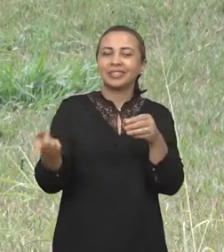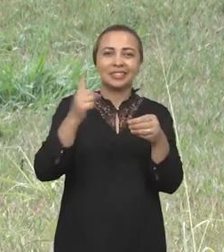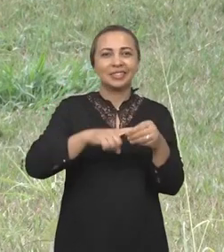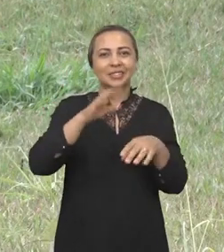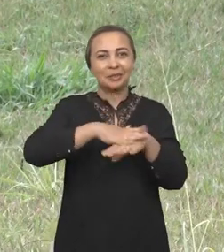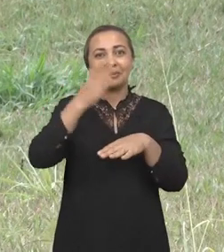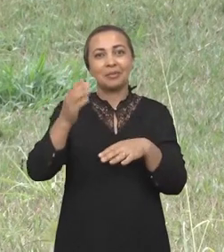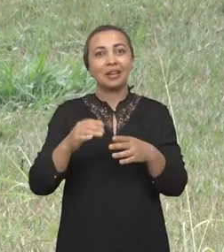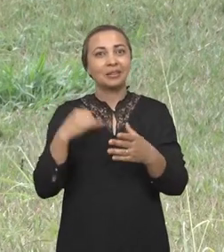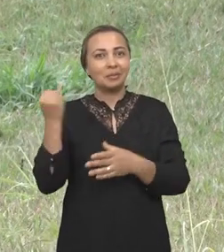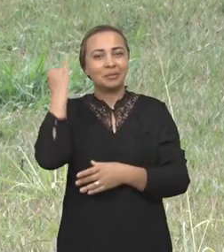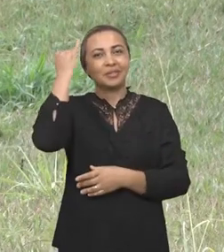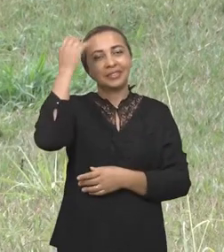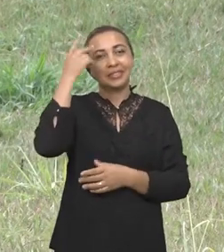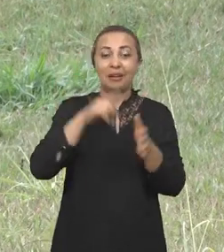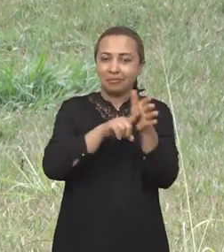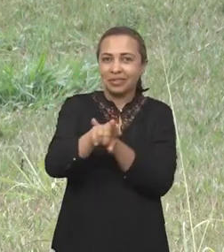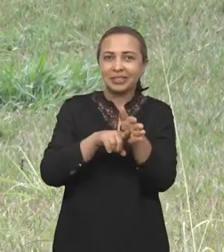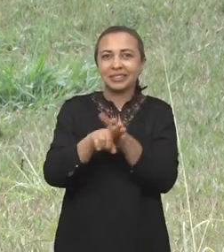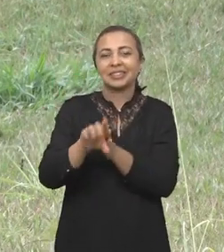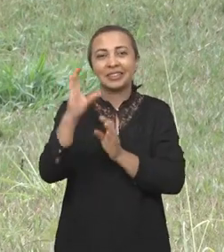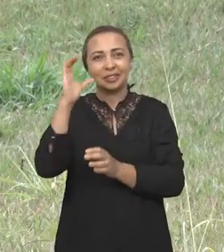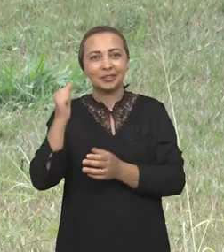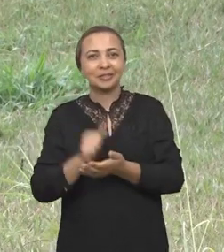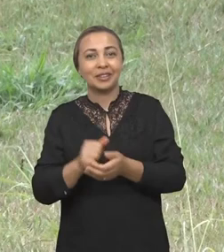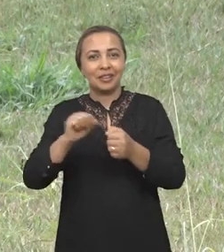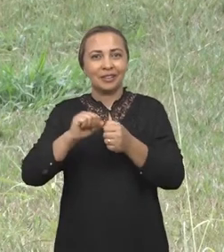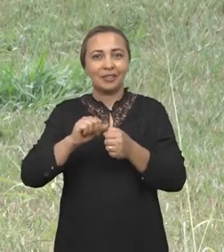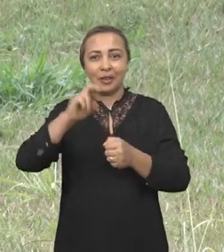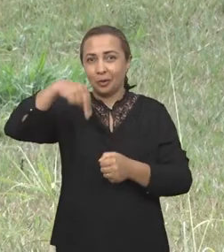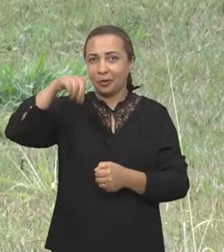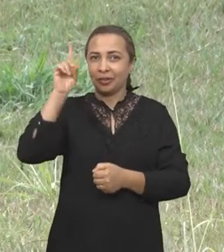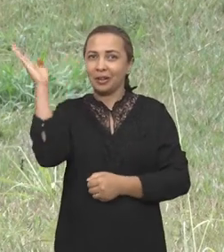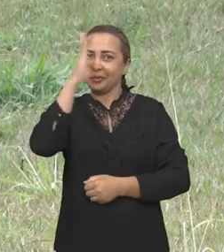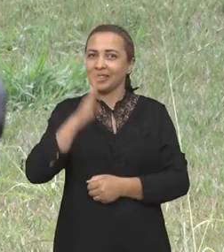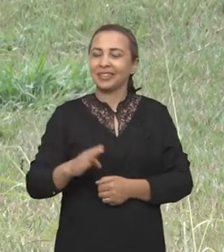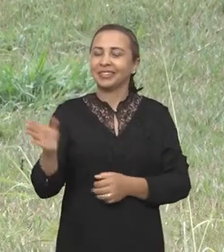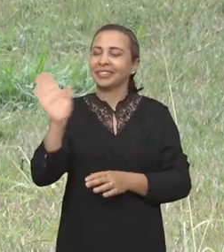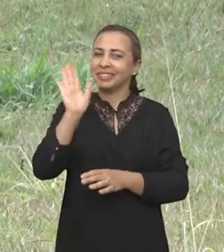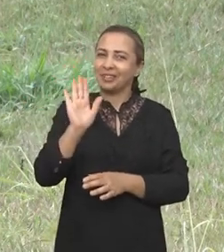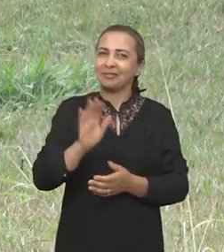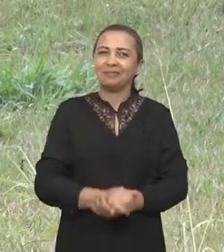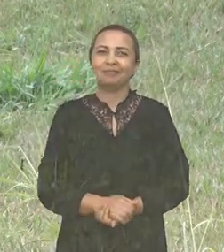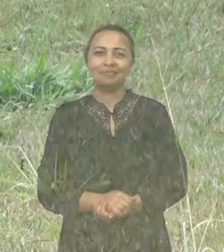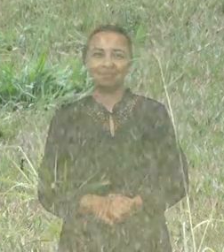você as principais pesquisas científicas que são feitas no Nordeste brasileiro. Até lá!